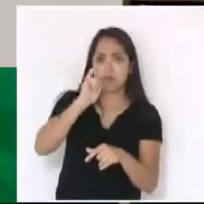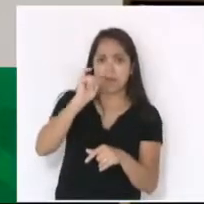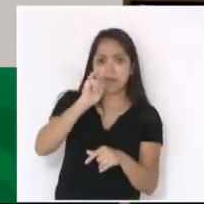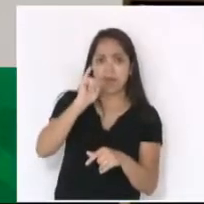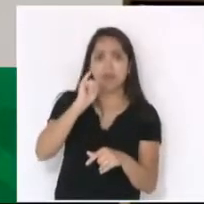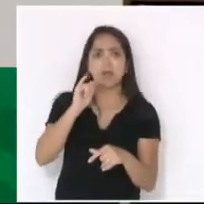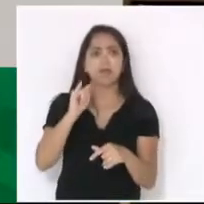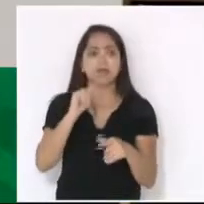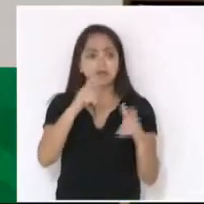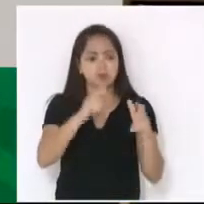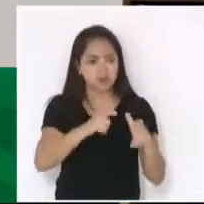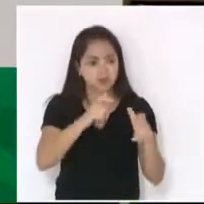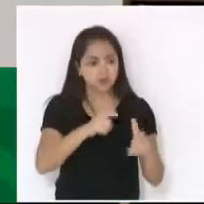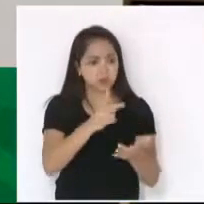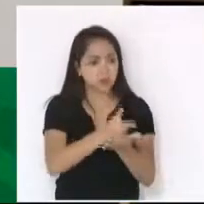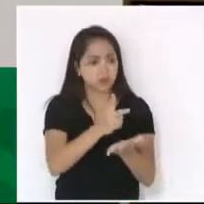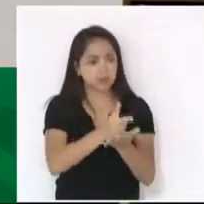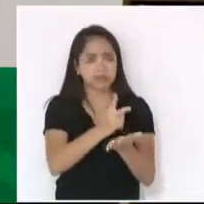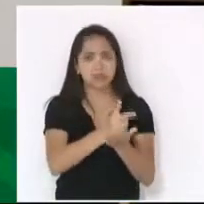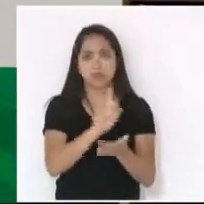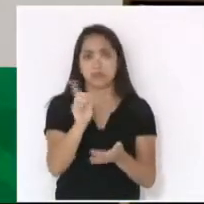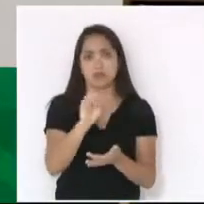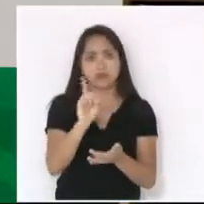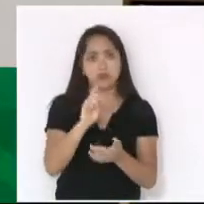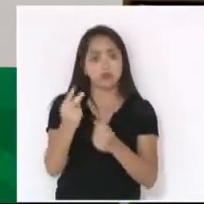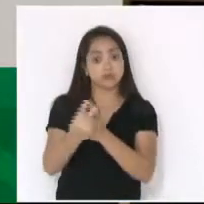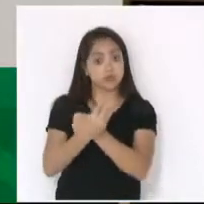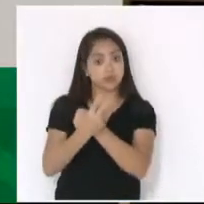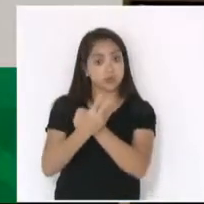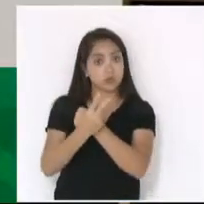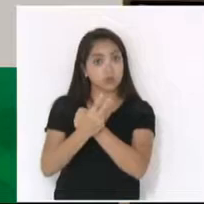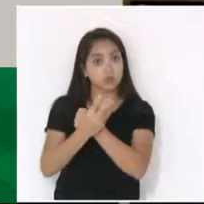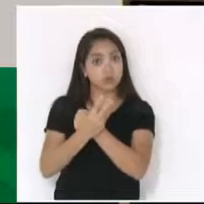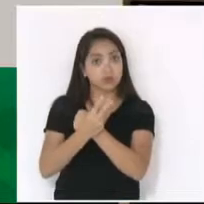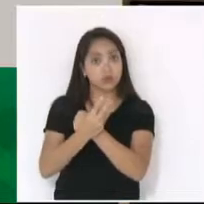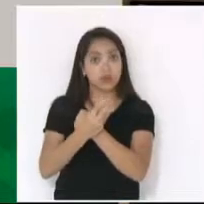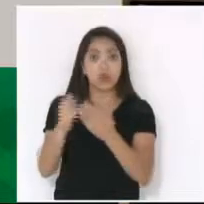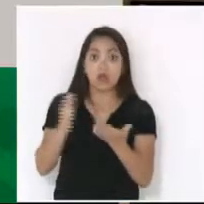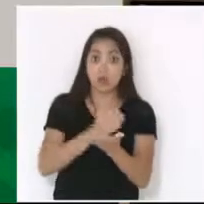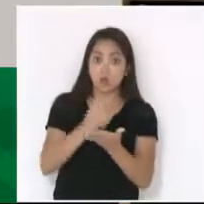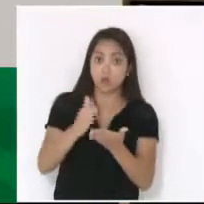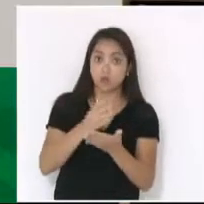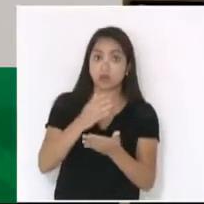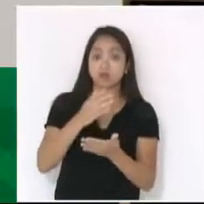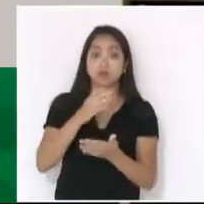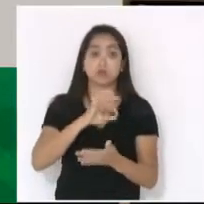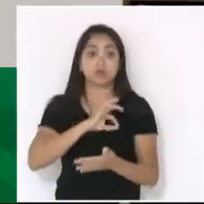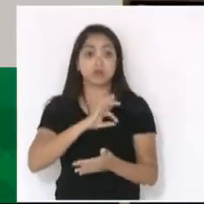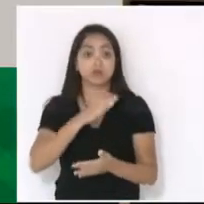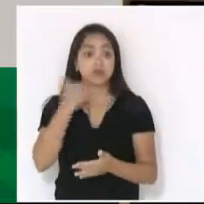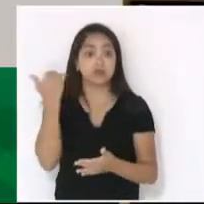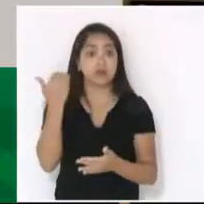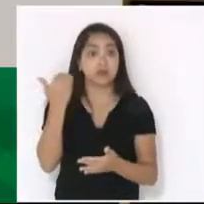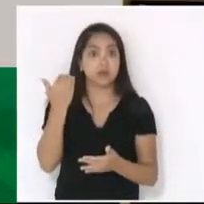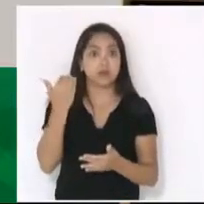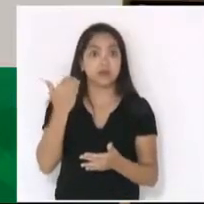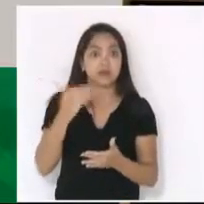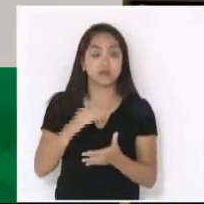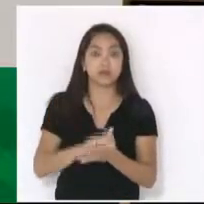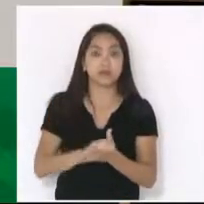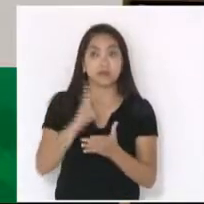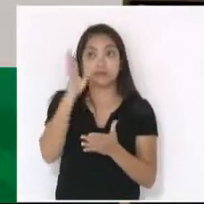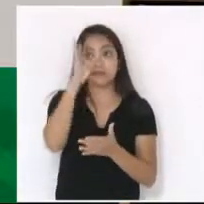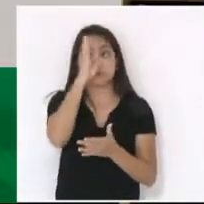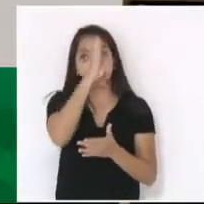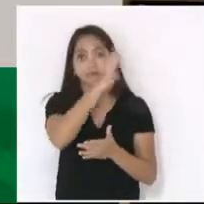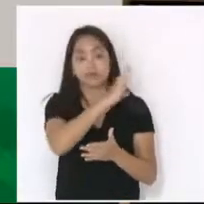lugar e sempre se cuida os policiais hoje perder a vida só aqueles que subestimaram Marginal Então esse é o conselho